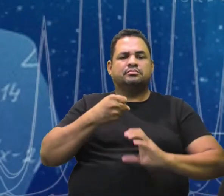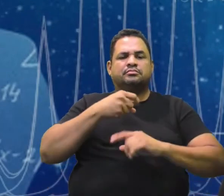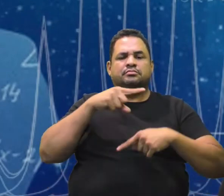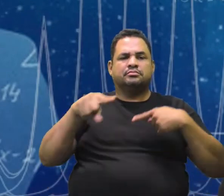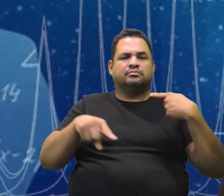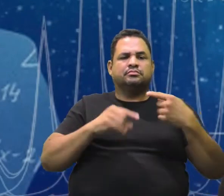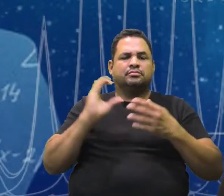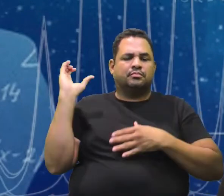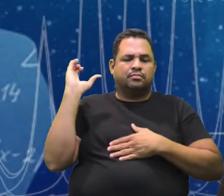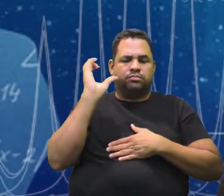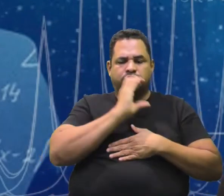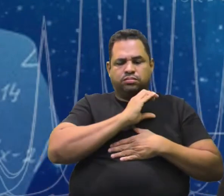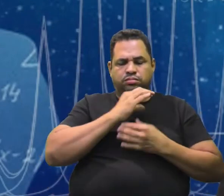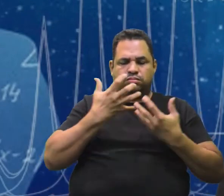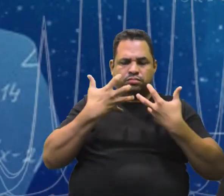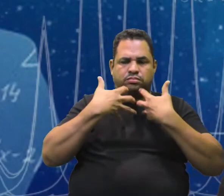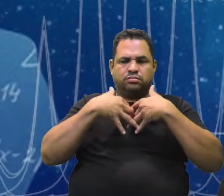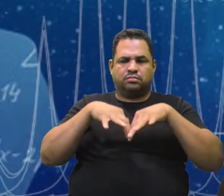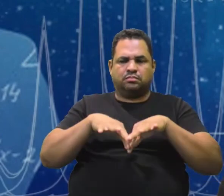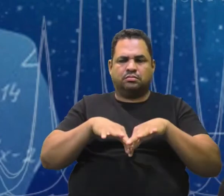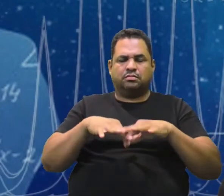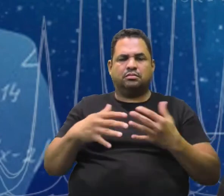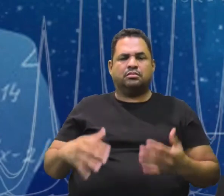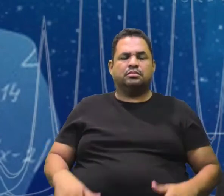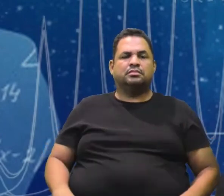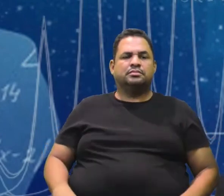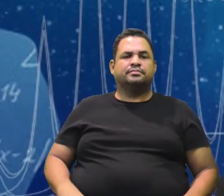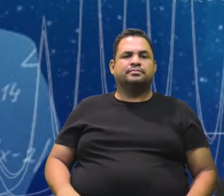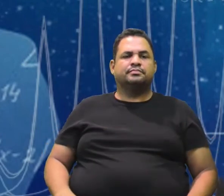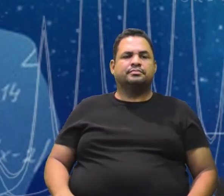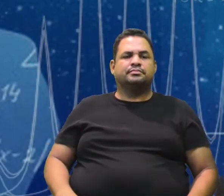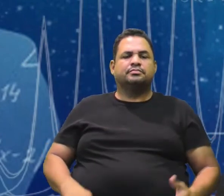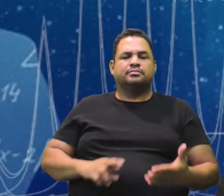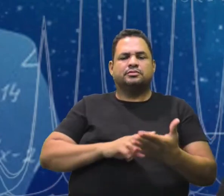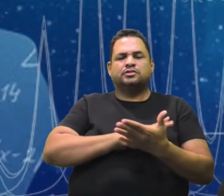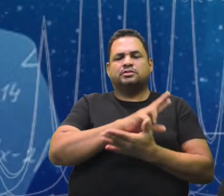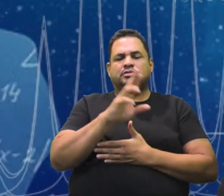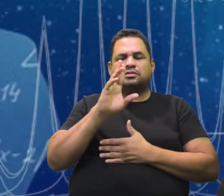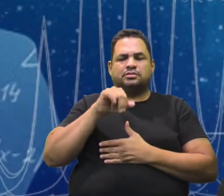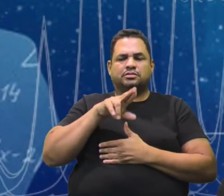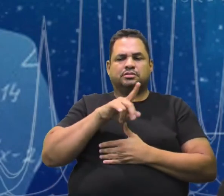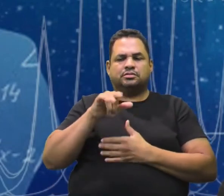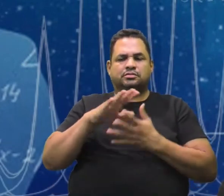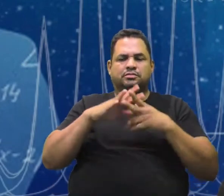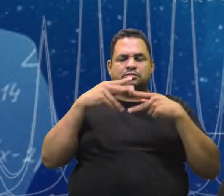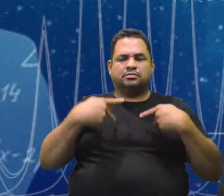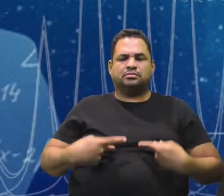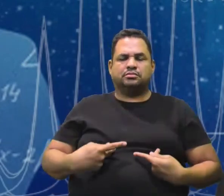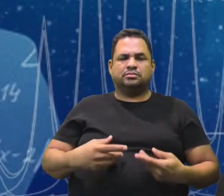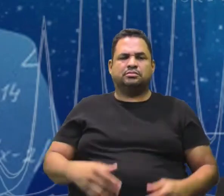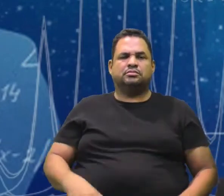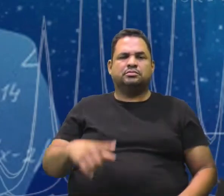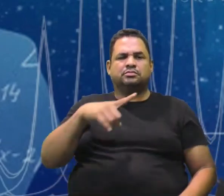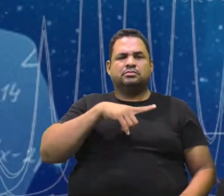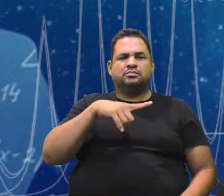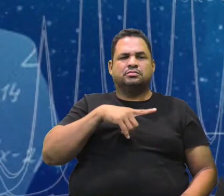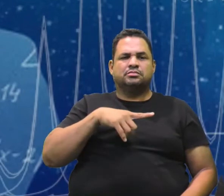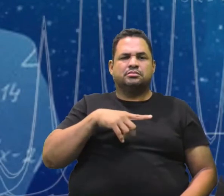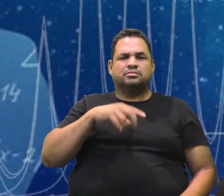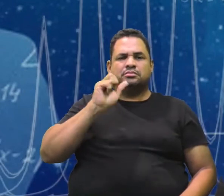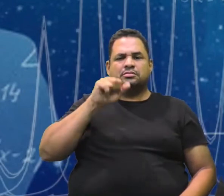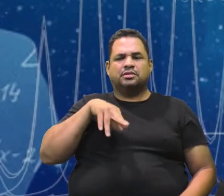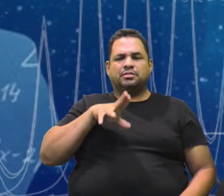de acelerar o metabolismo. São muitas enzimas no organismo do ser humano. Por exemplo, nós temos a